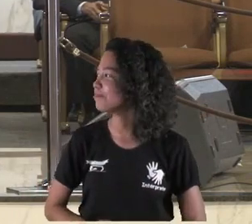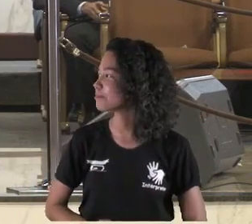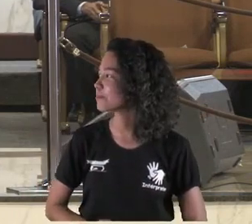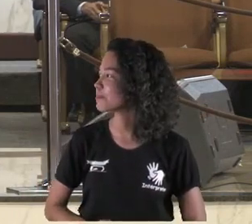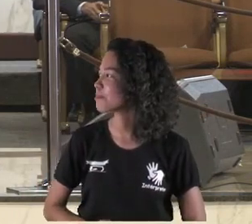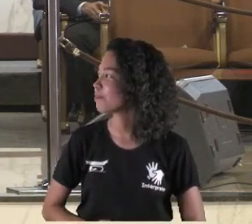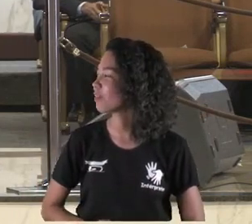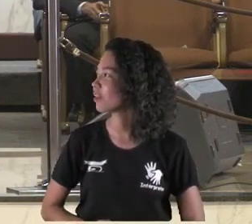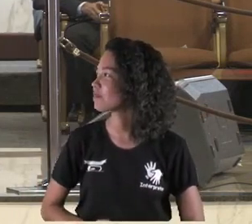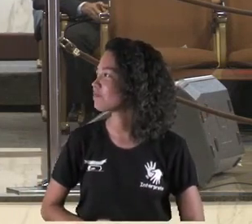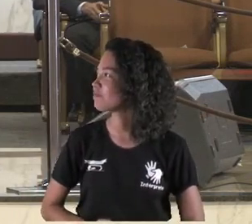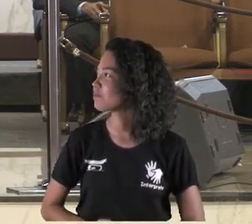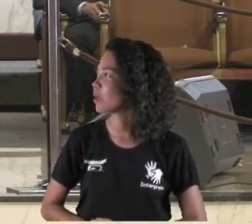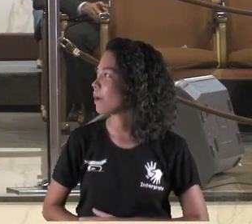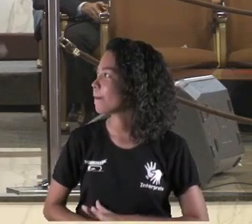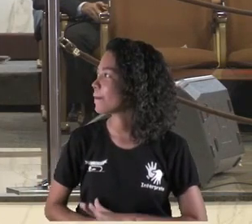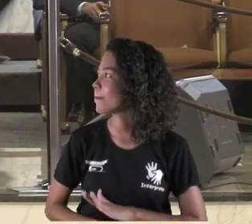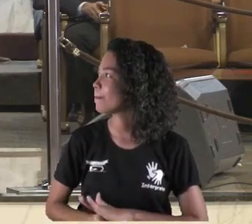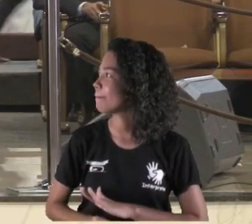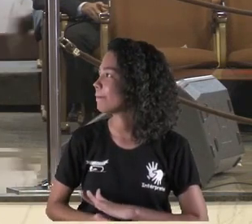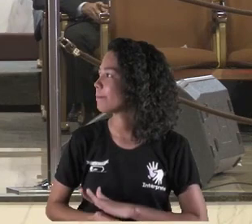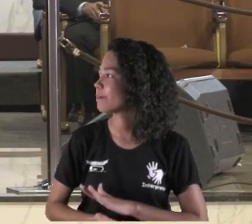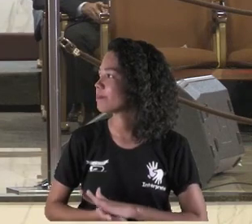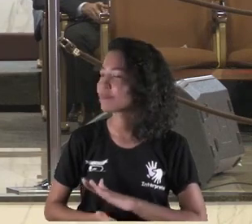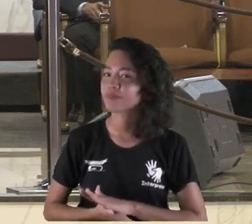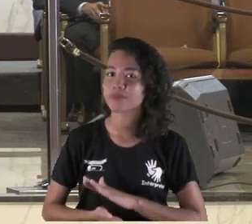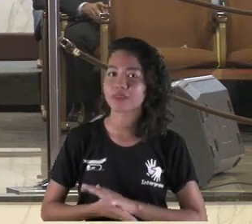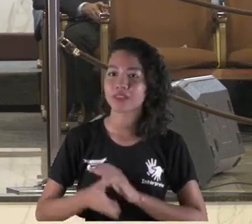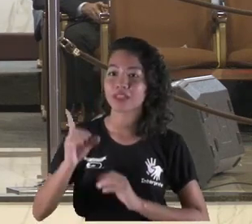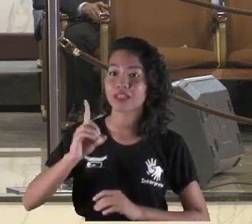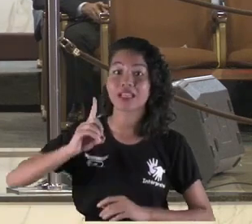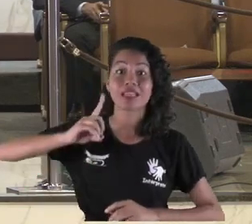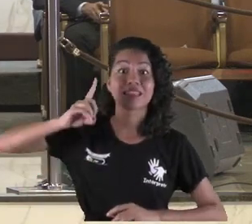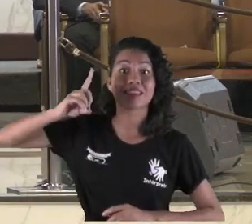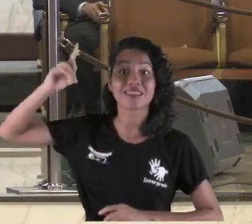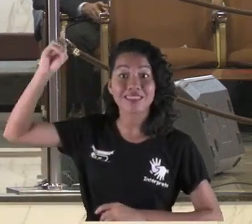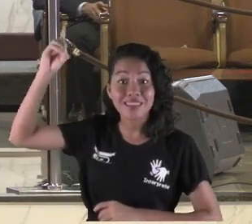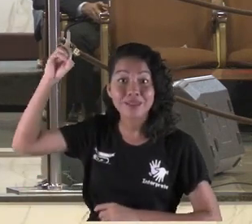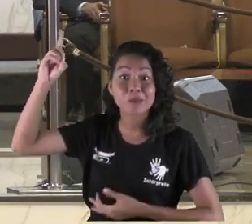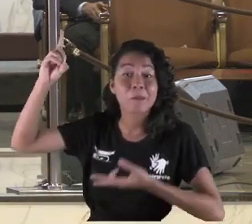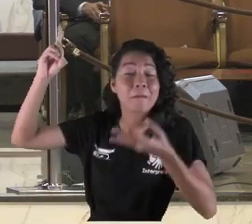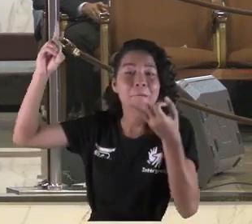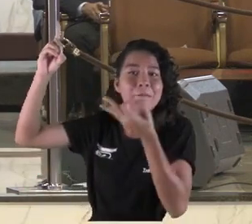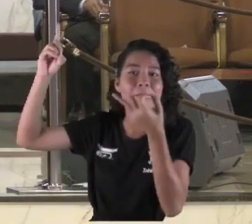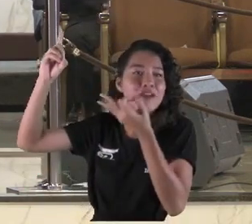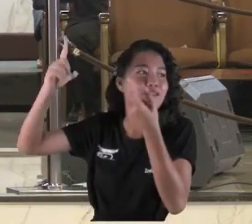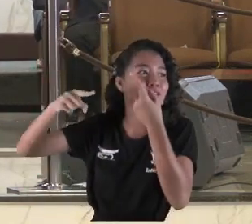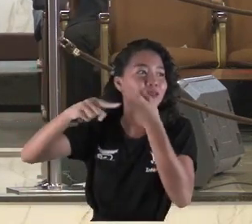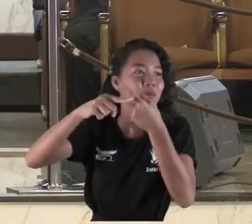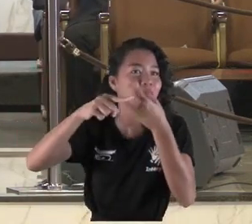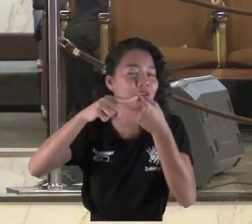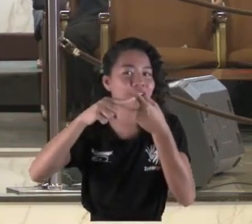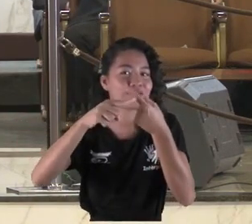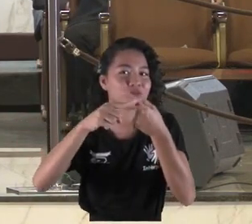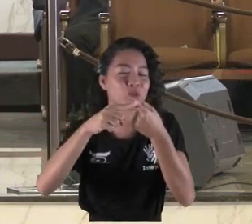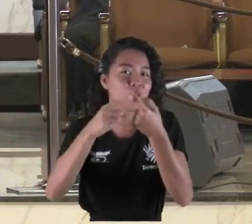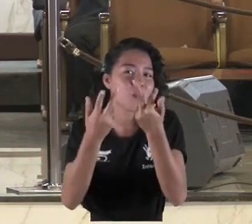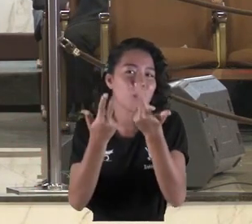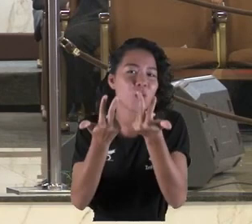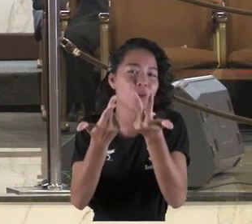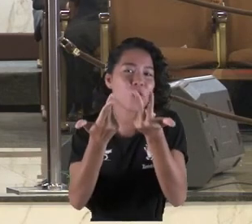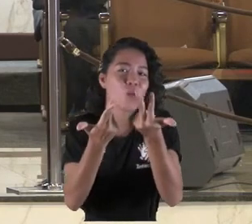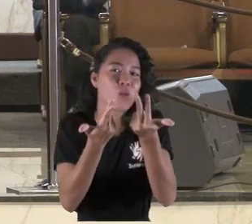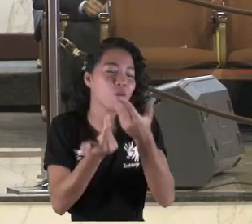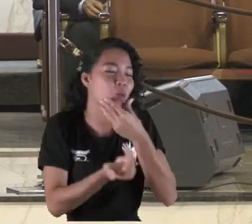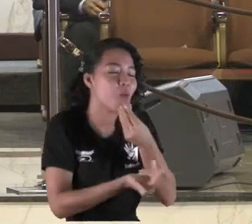pecaram, prevaricaram contra Deus. Só que eu acho lindo o comportamento de Deus, porque Deus não é como Serasa, que